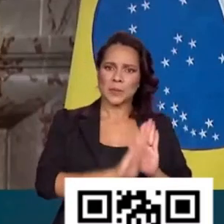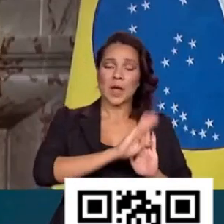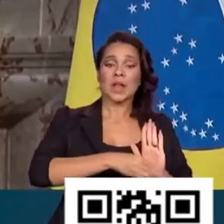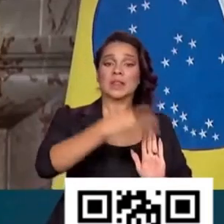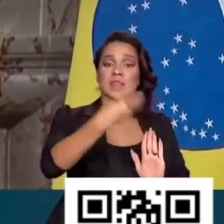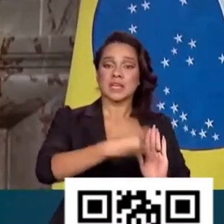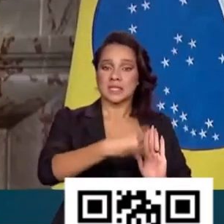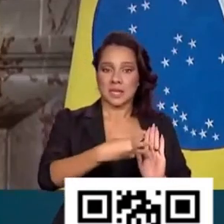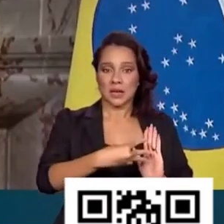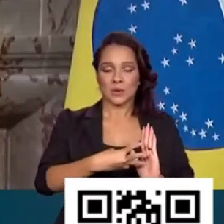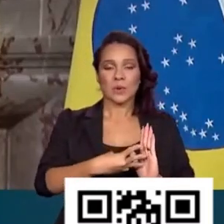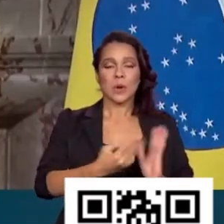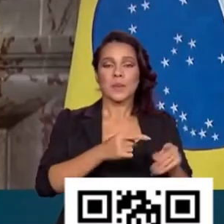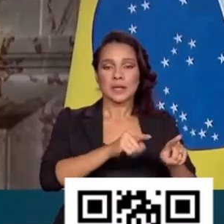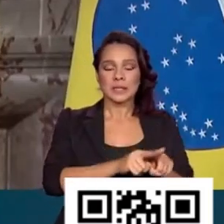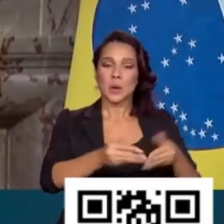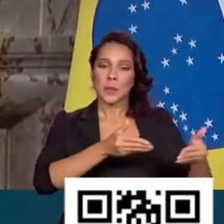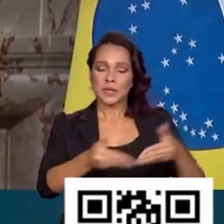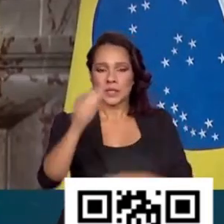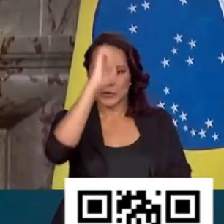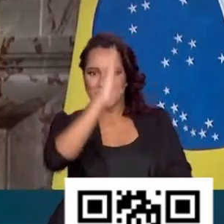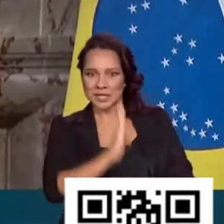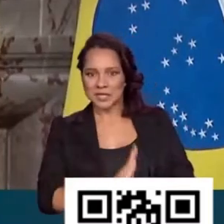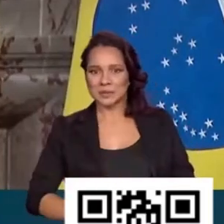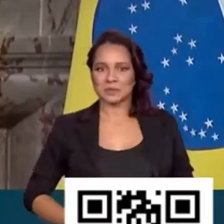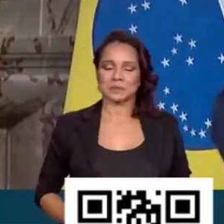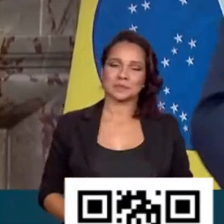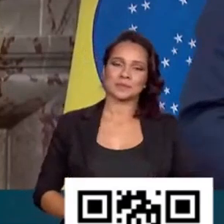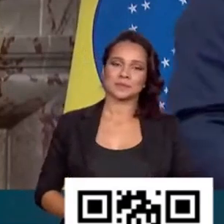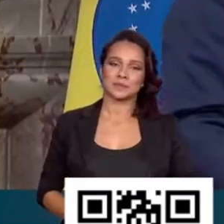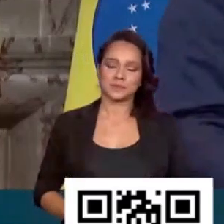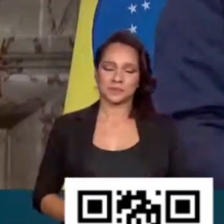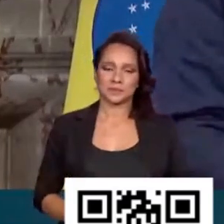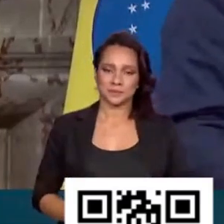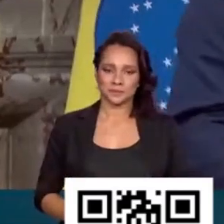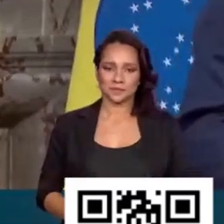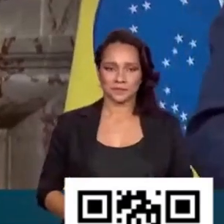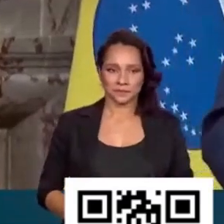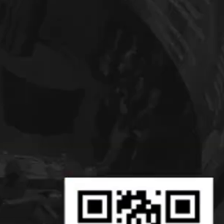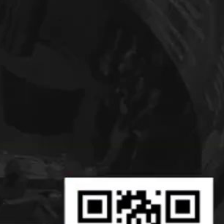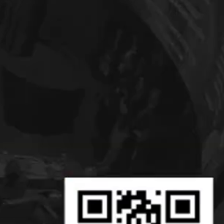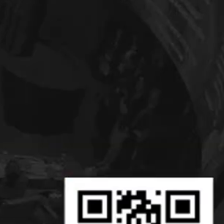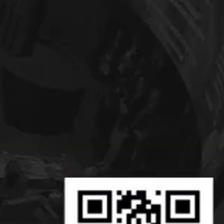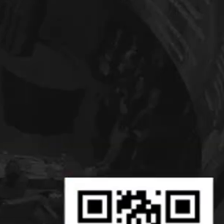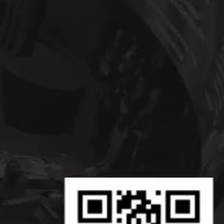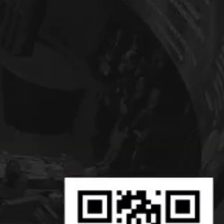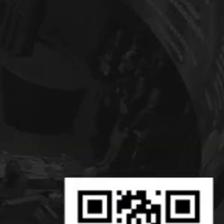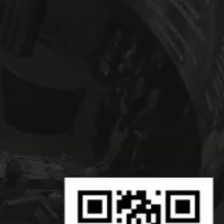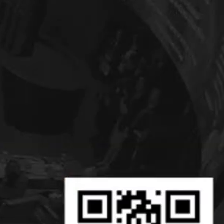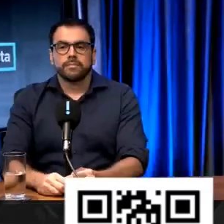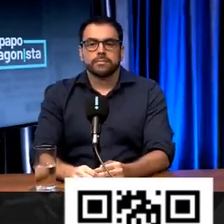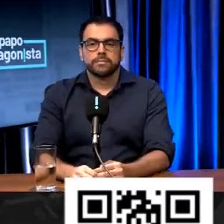vamos seguir conversando aqui sobre a o Lula na Argentina né a gente tem um VT também